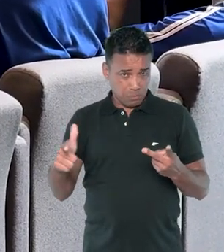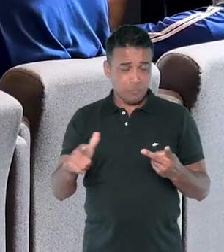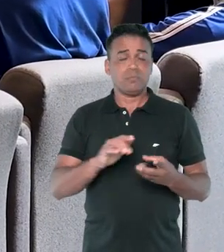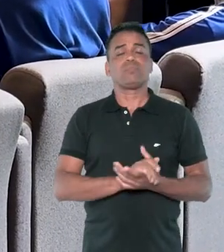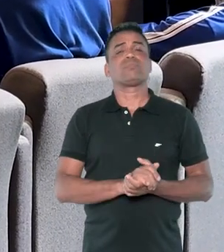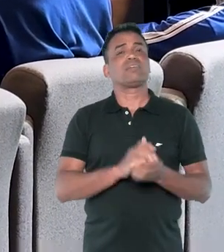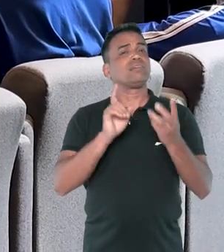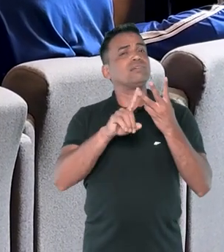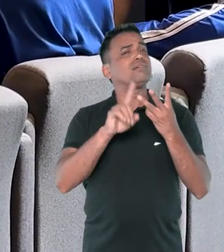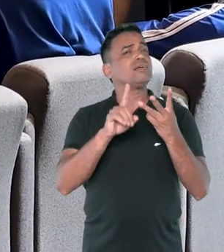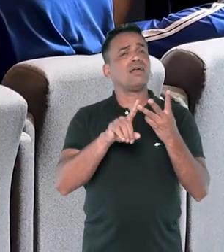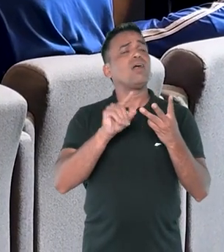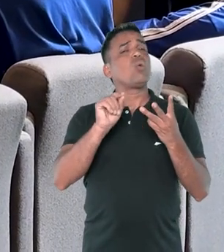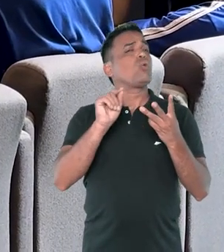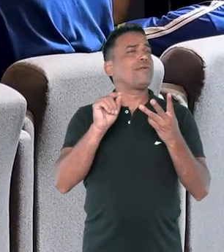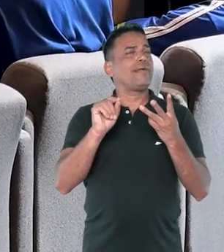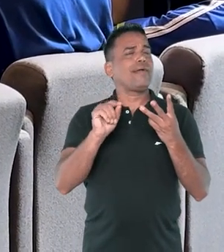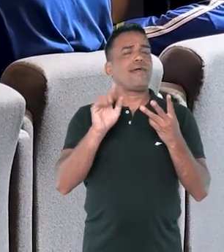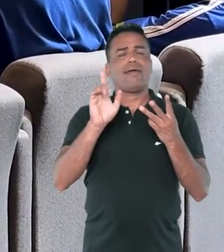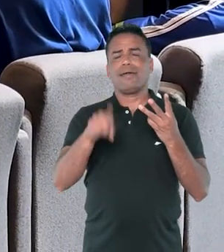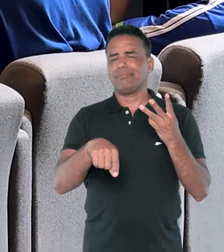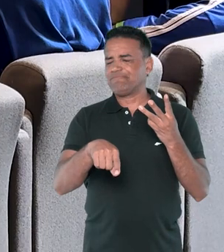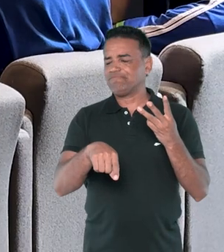gente, e o que é que